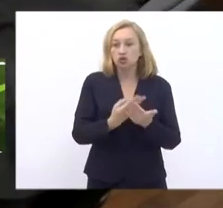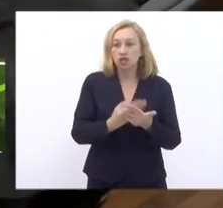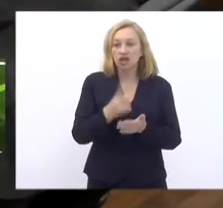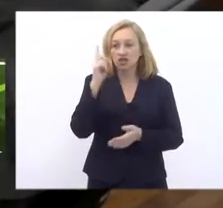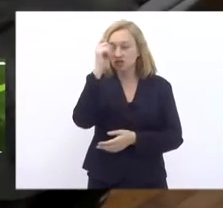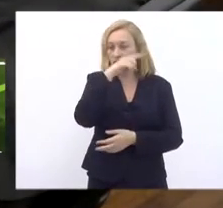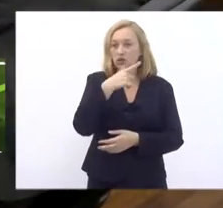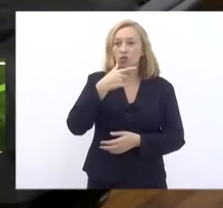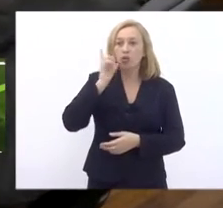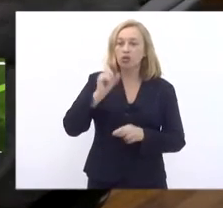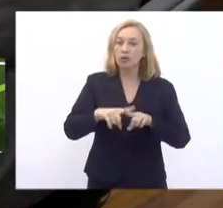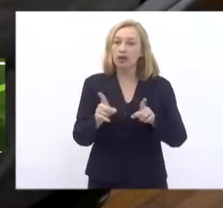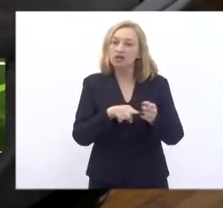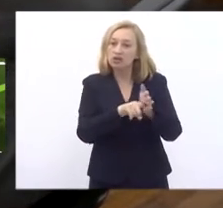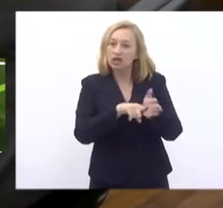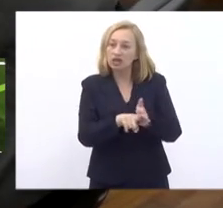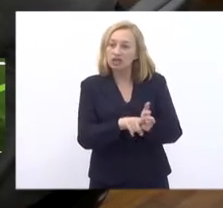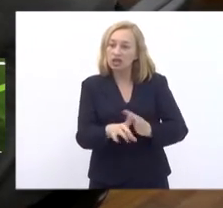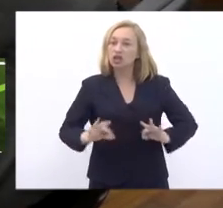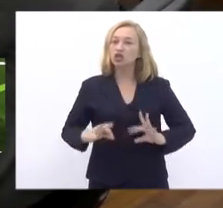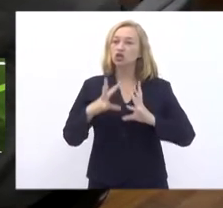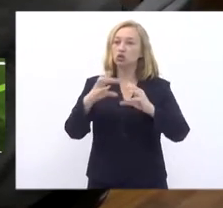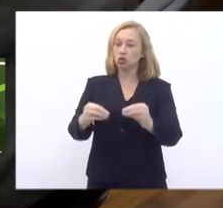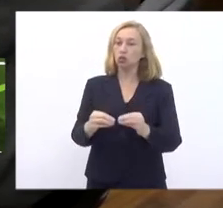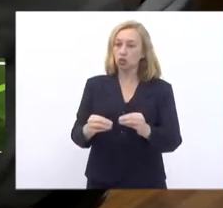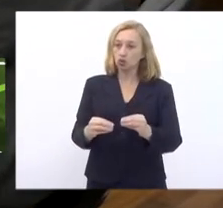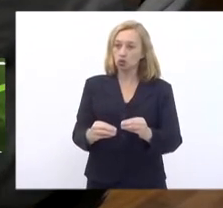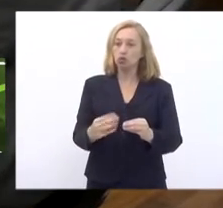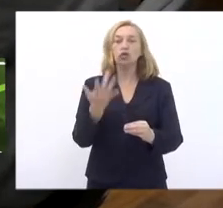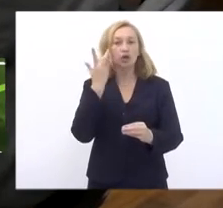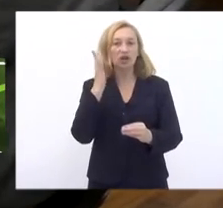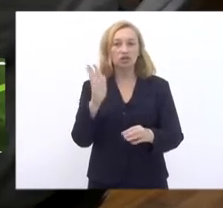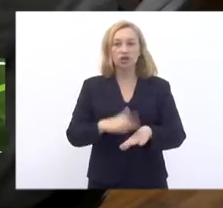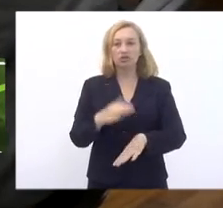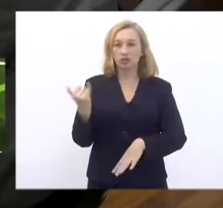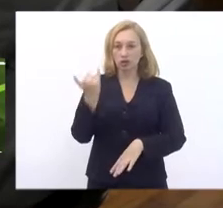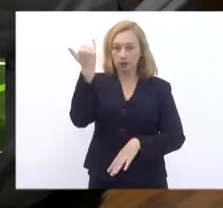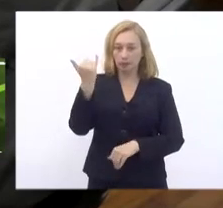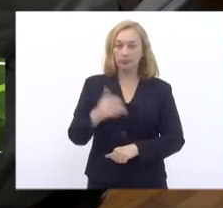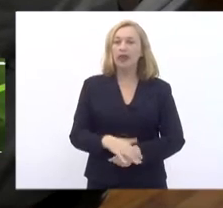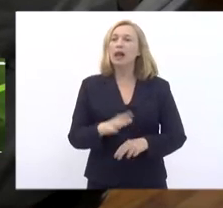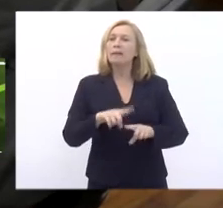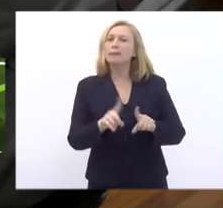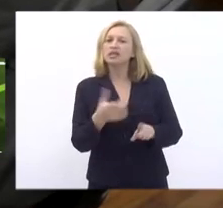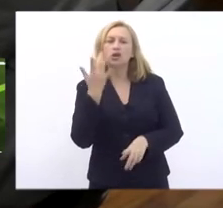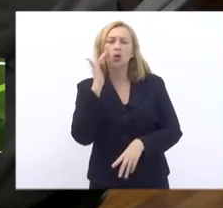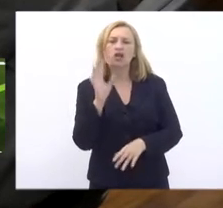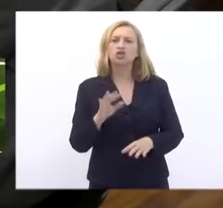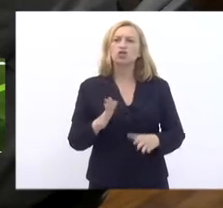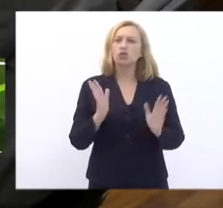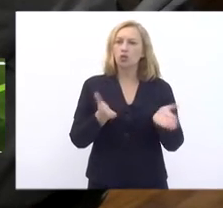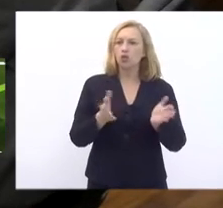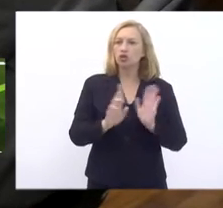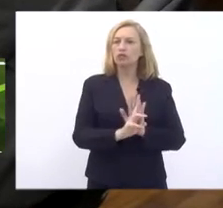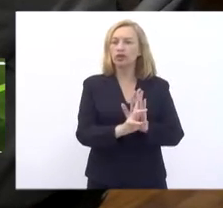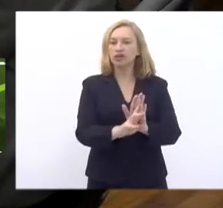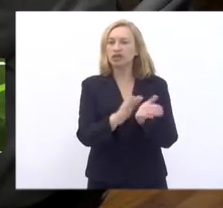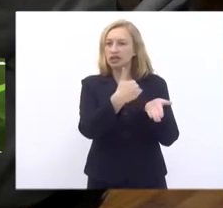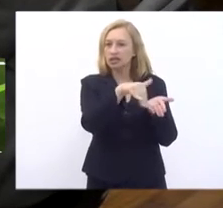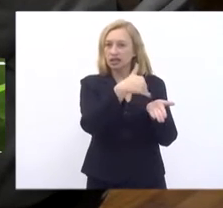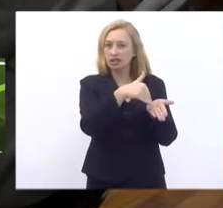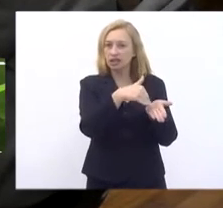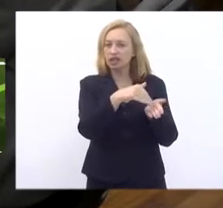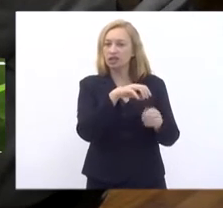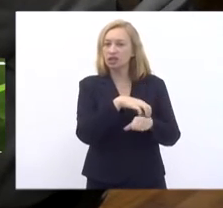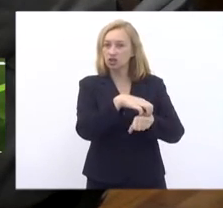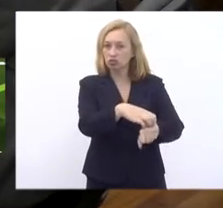máximo analisar todos os critérios, aquilo que eu acho mais relevante. Mas eu acho que, como nós temos hoje representantes da Secretaria de